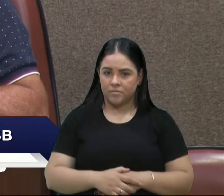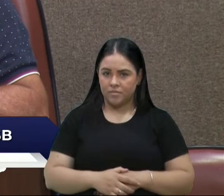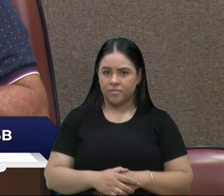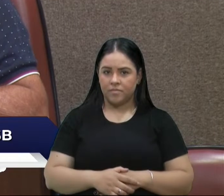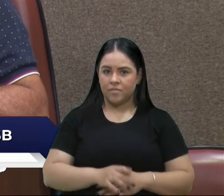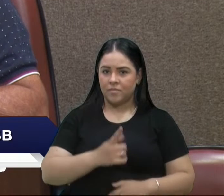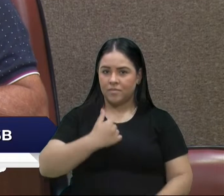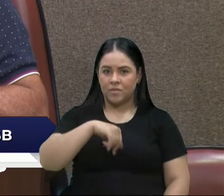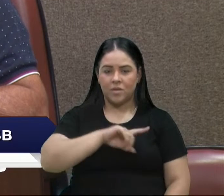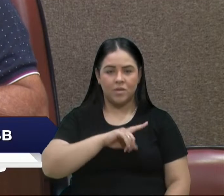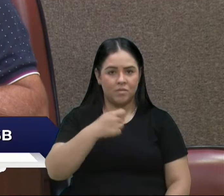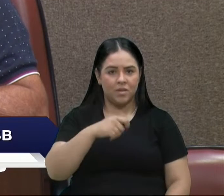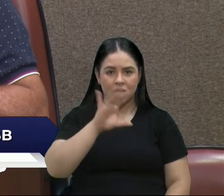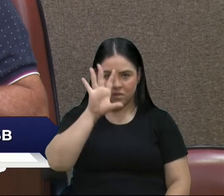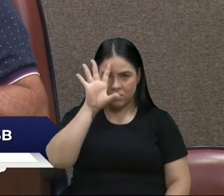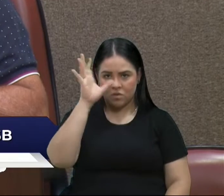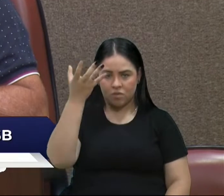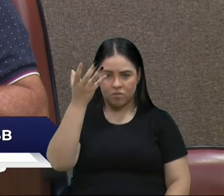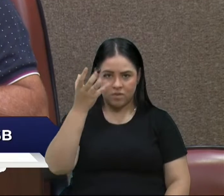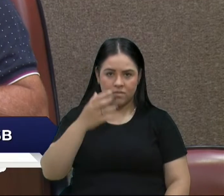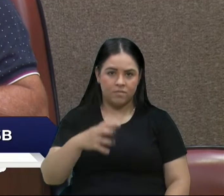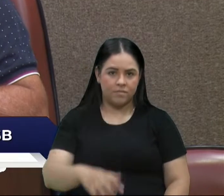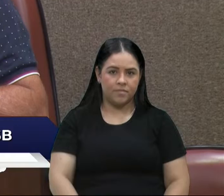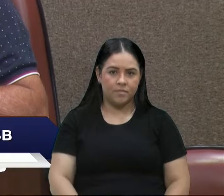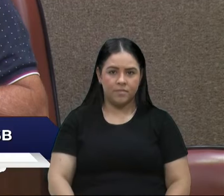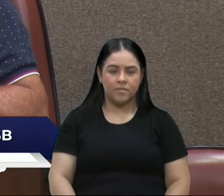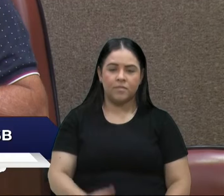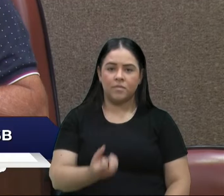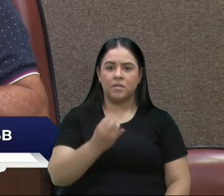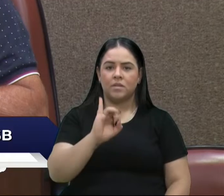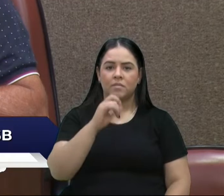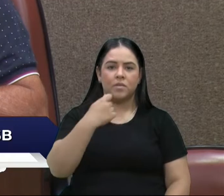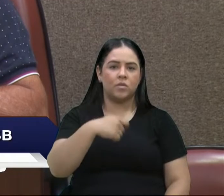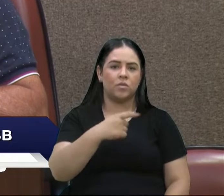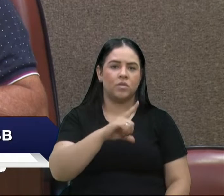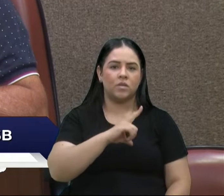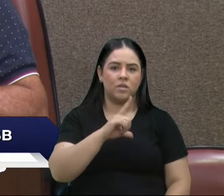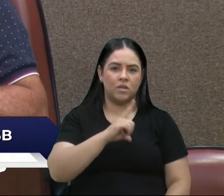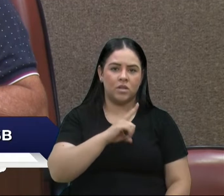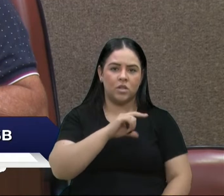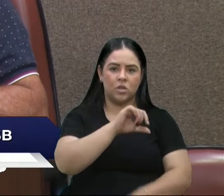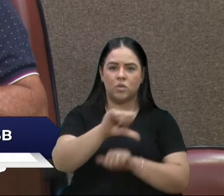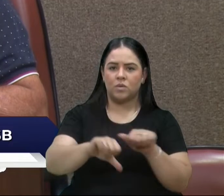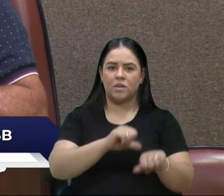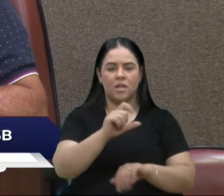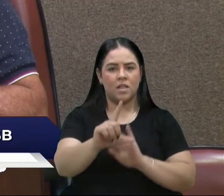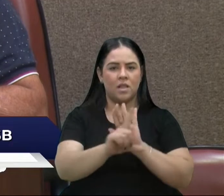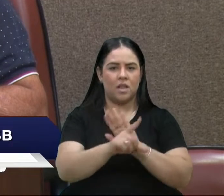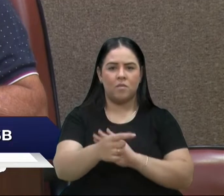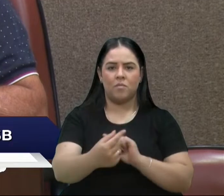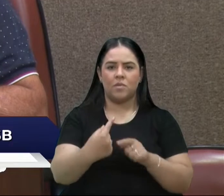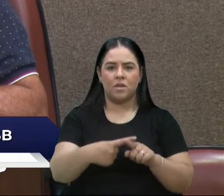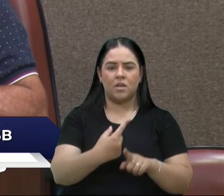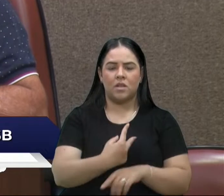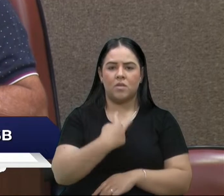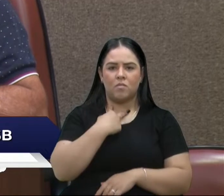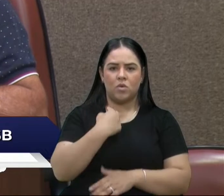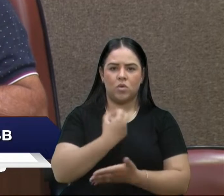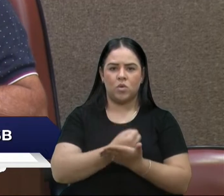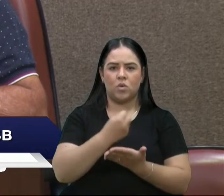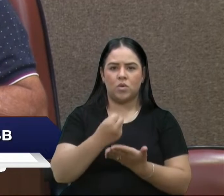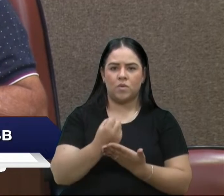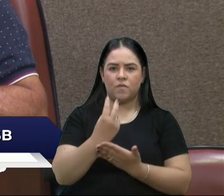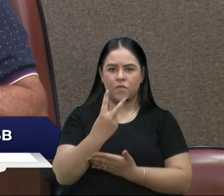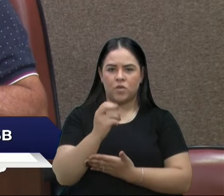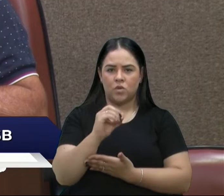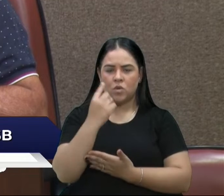Nós precisamos resolver essa questão. Se tiver que fazer mudar a lei, porque não pode contratar 20